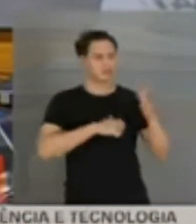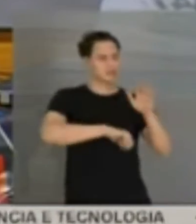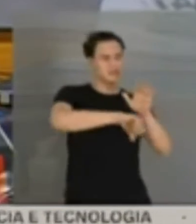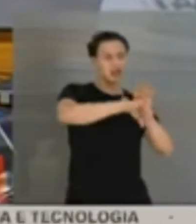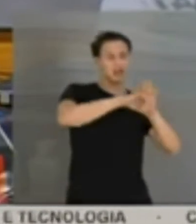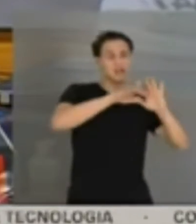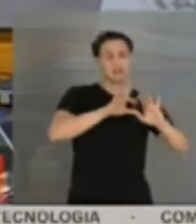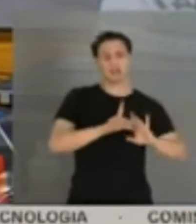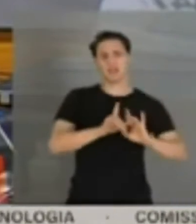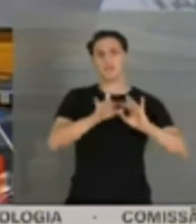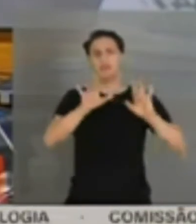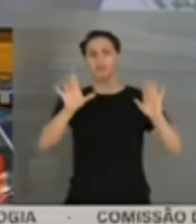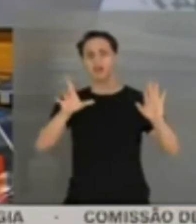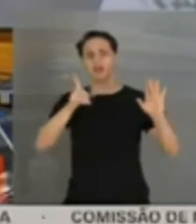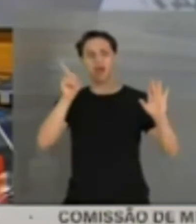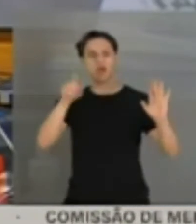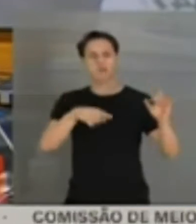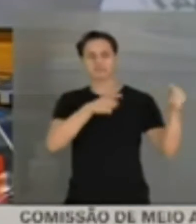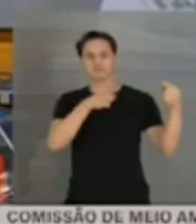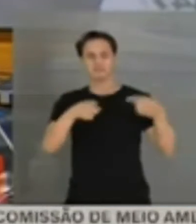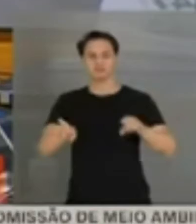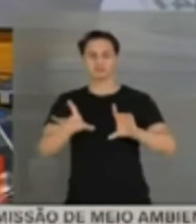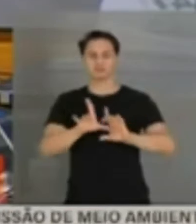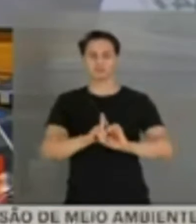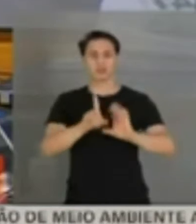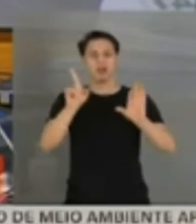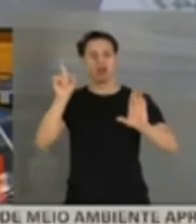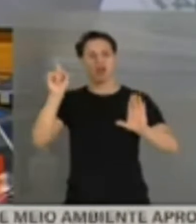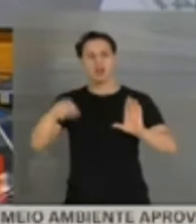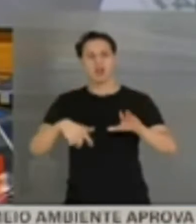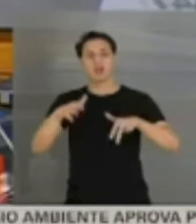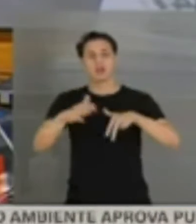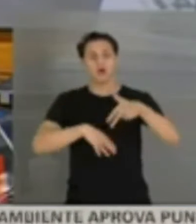um atentado à democracia. Isso é golpe.